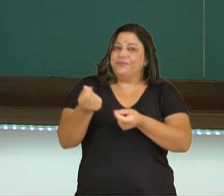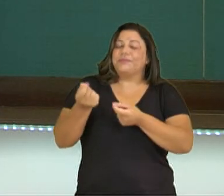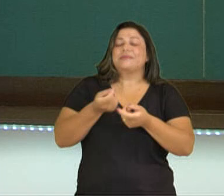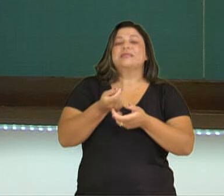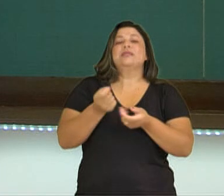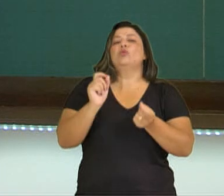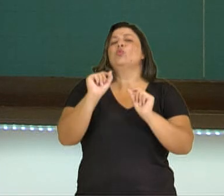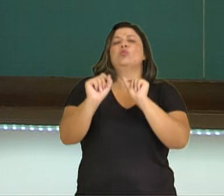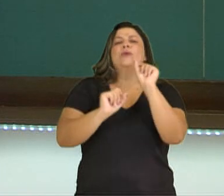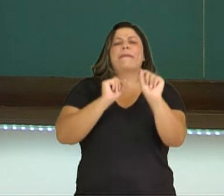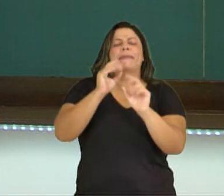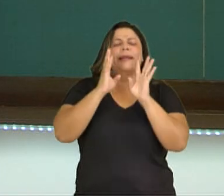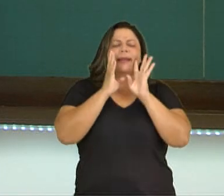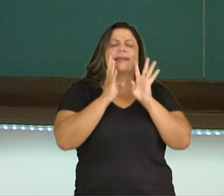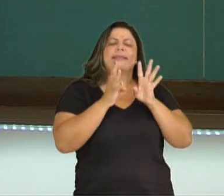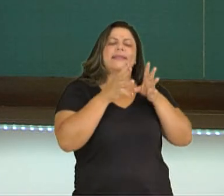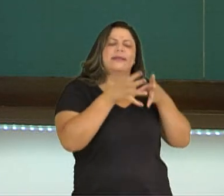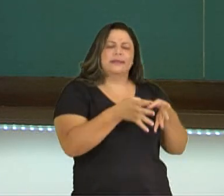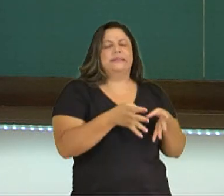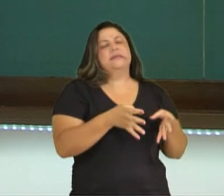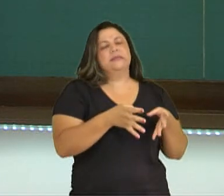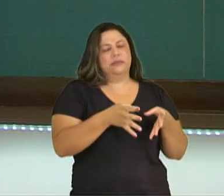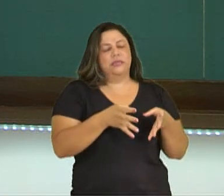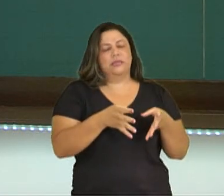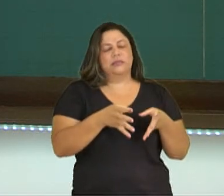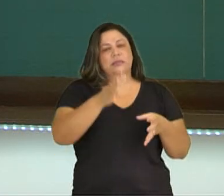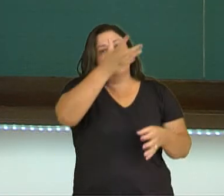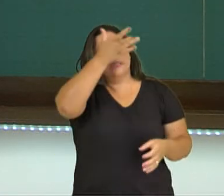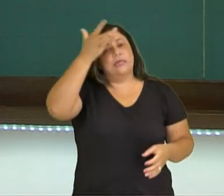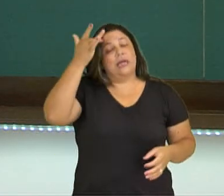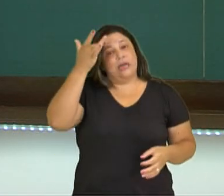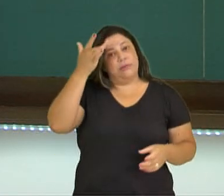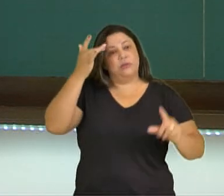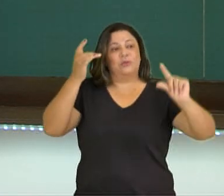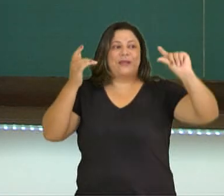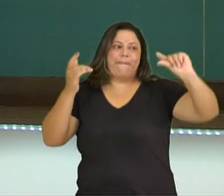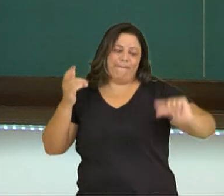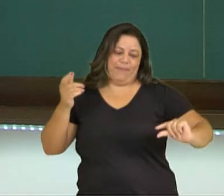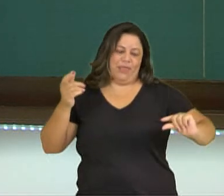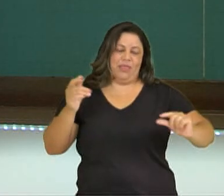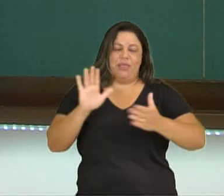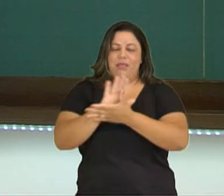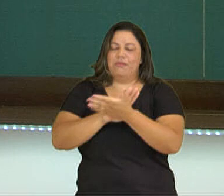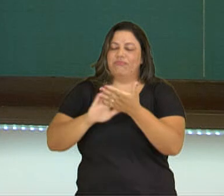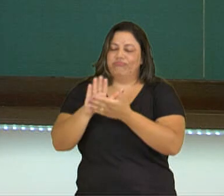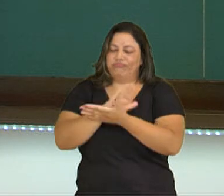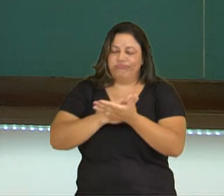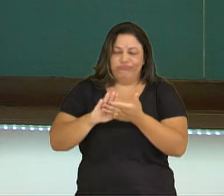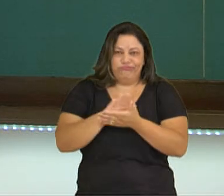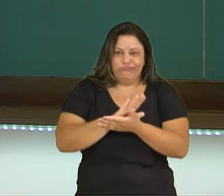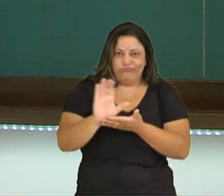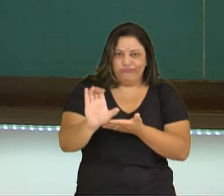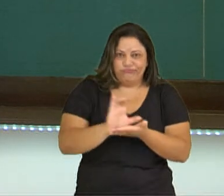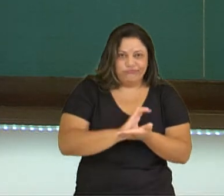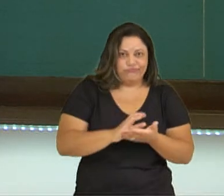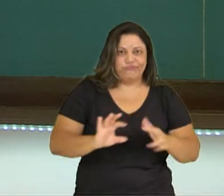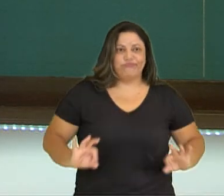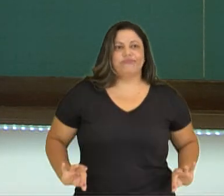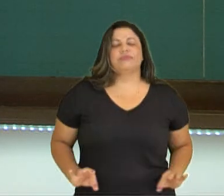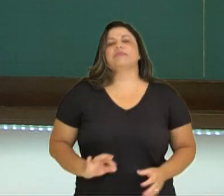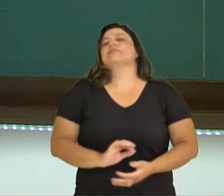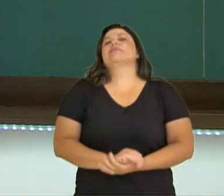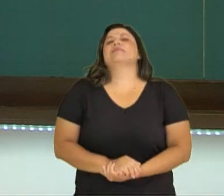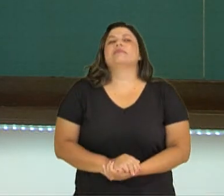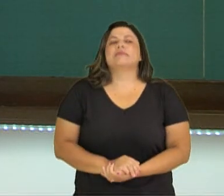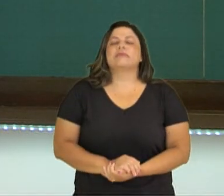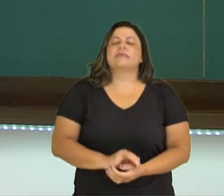para atender suas necessidades, e aquelas pessoas que têm menos ou nada para atender suas necessidades, certo? E aí nós podemos